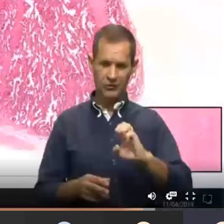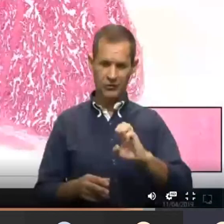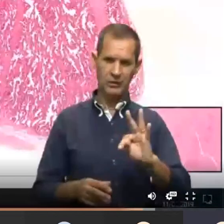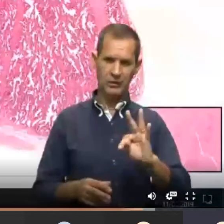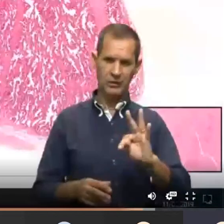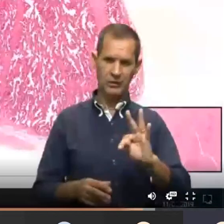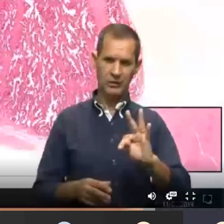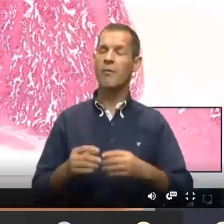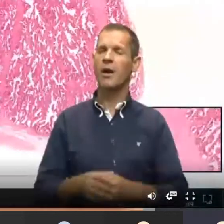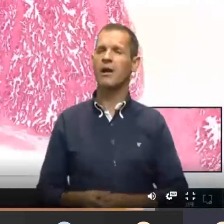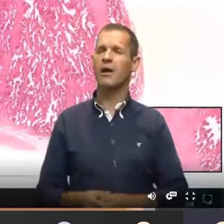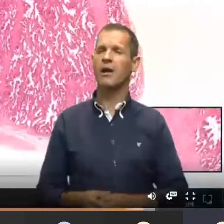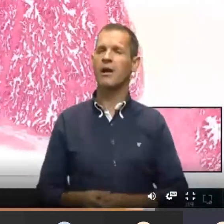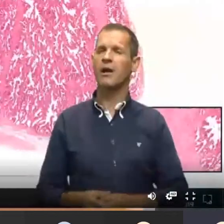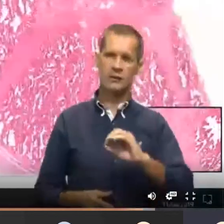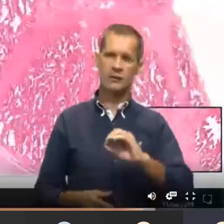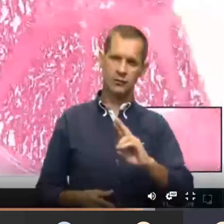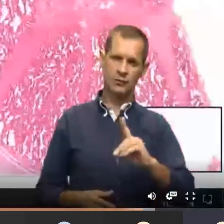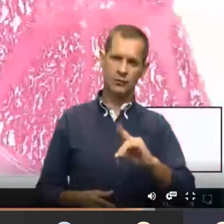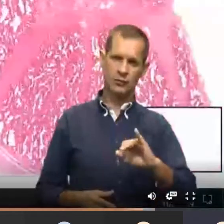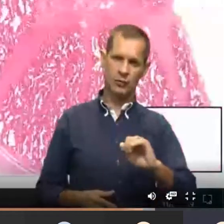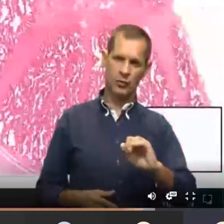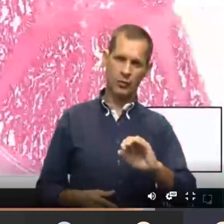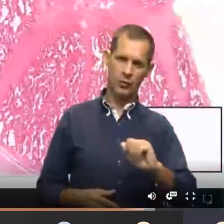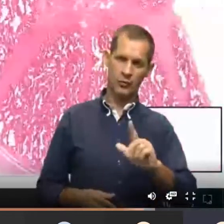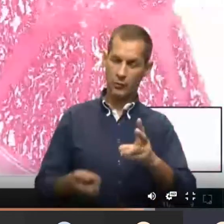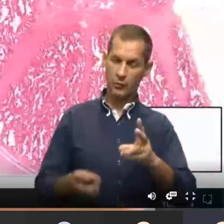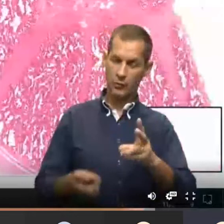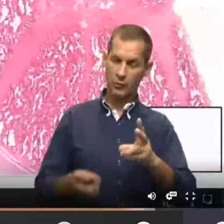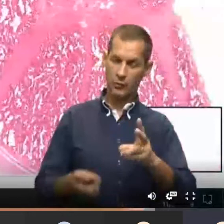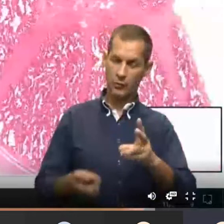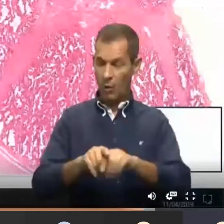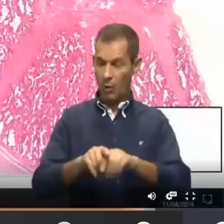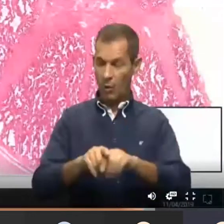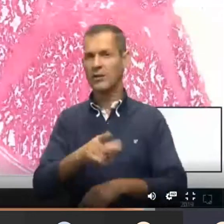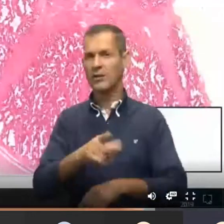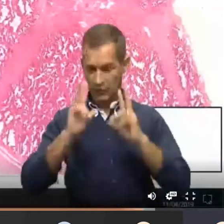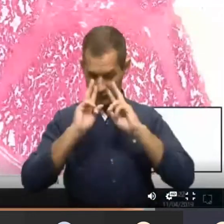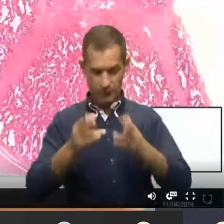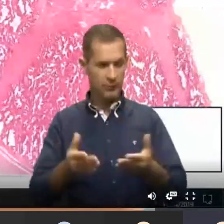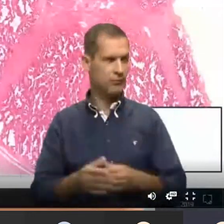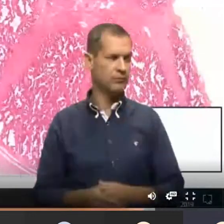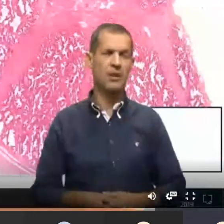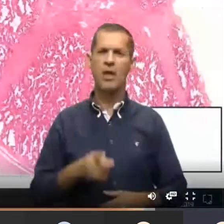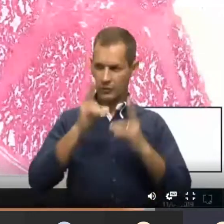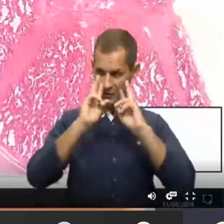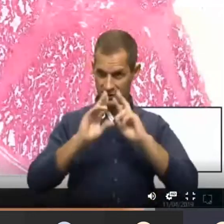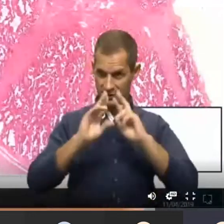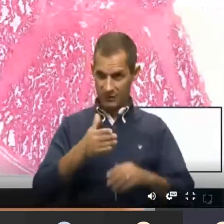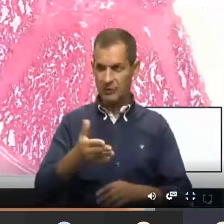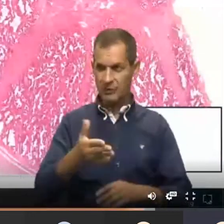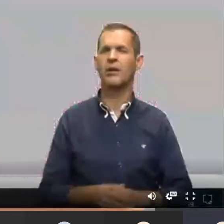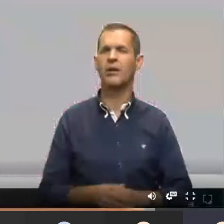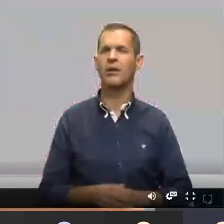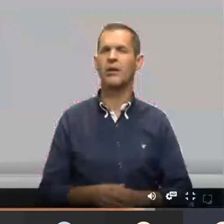da região mais cortical. Veja que, olha a diferença. Vamos carregar a outra lâmina novamente, só para vocês